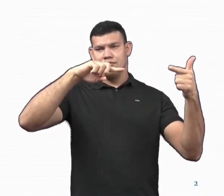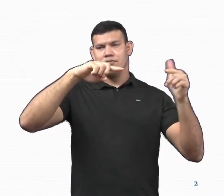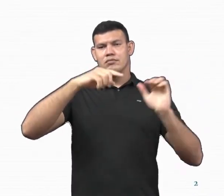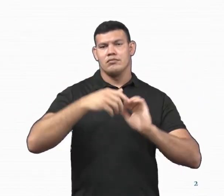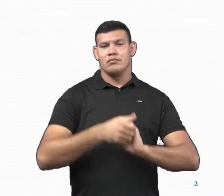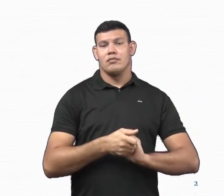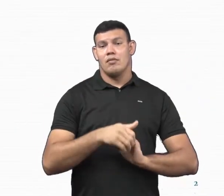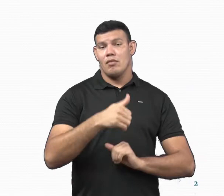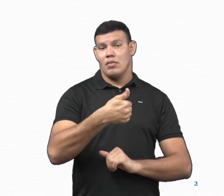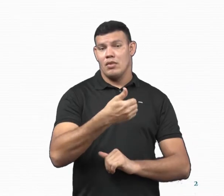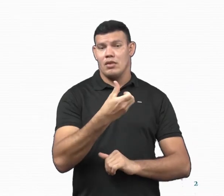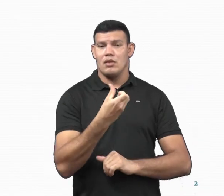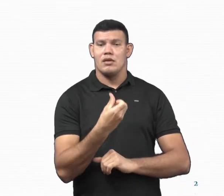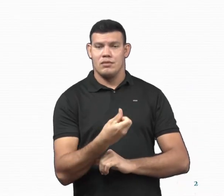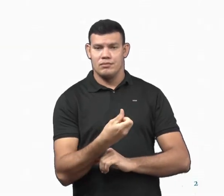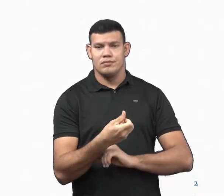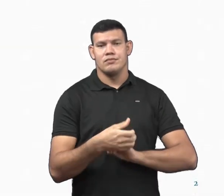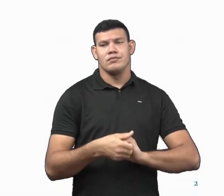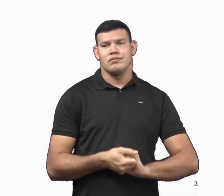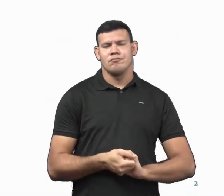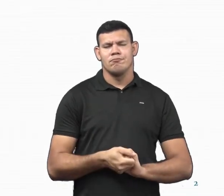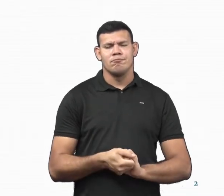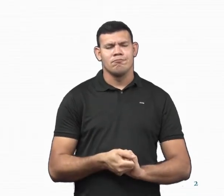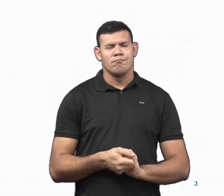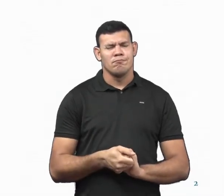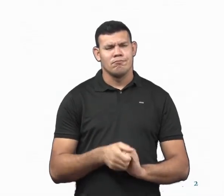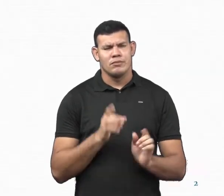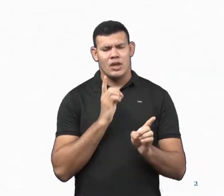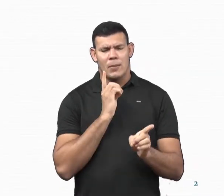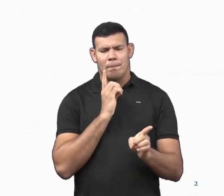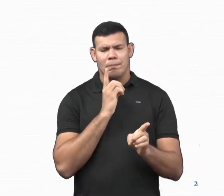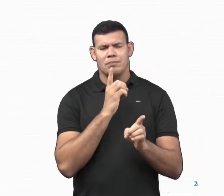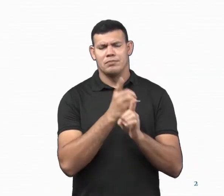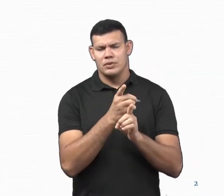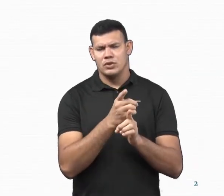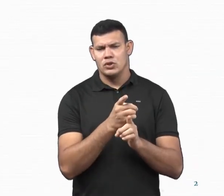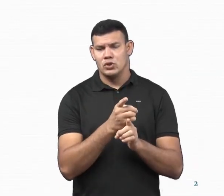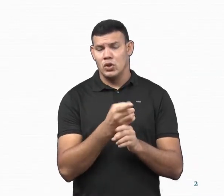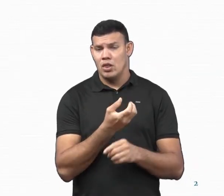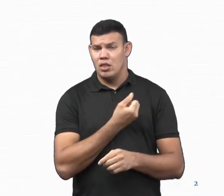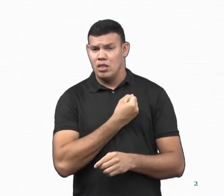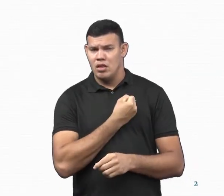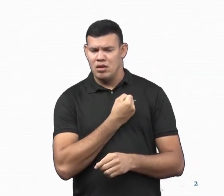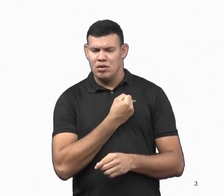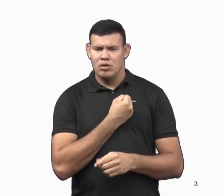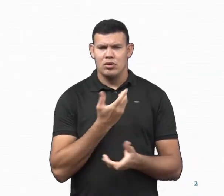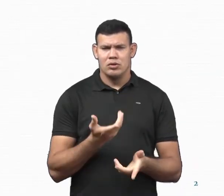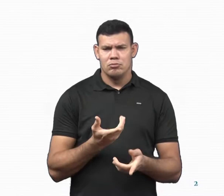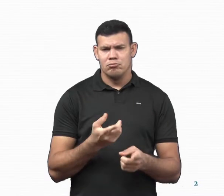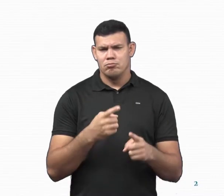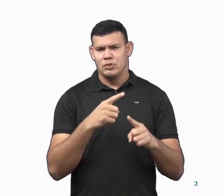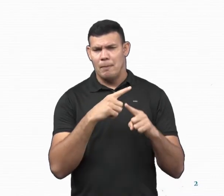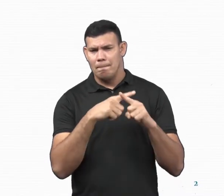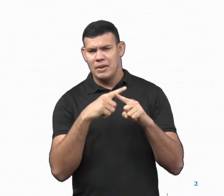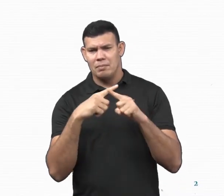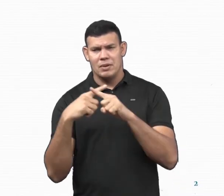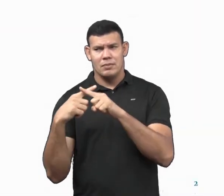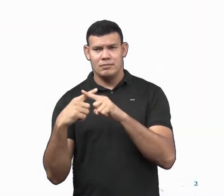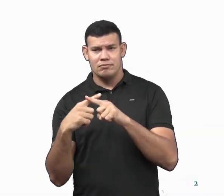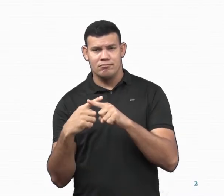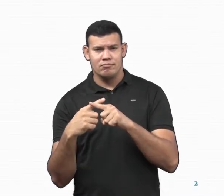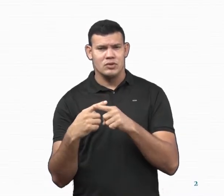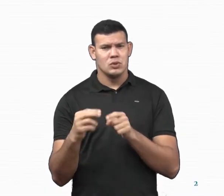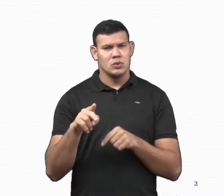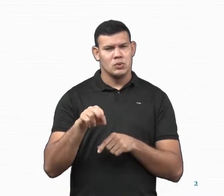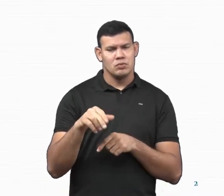agora é de 16. Eu tenho que achar um número que multiplicado por ele mesmo 2 vezes, dê 16. Qual é